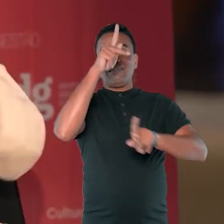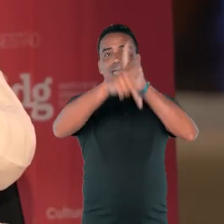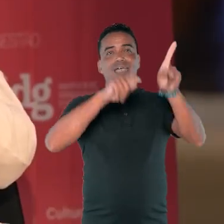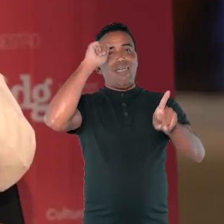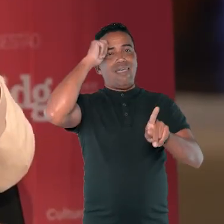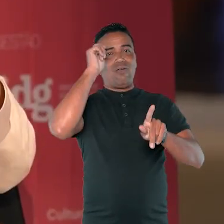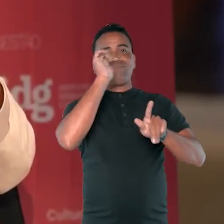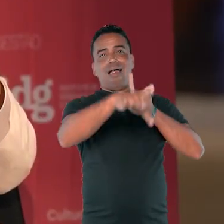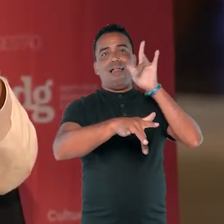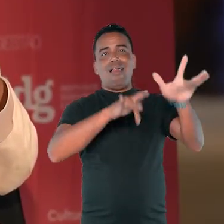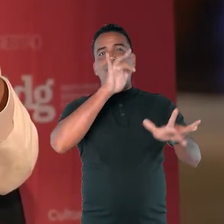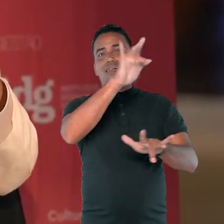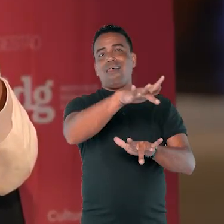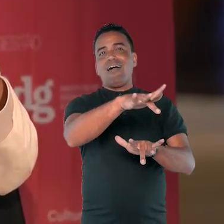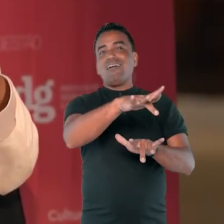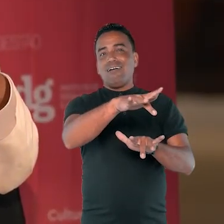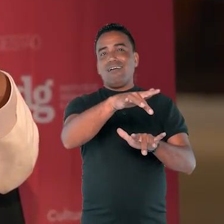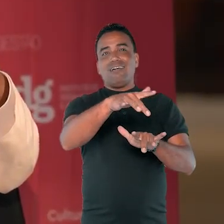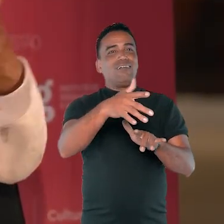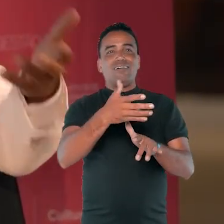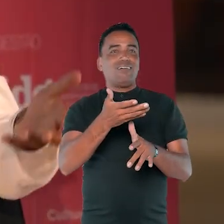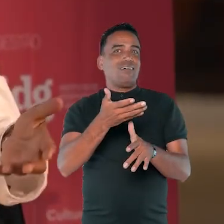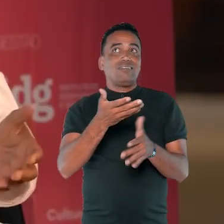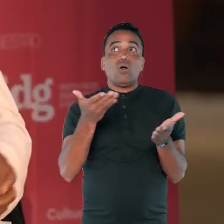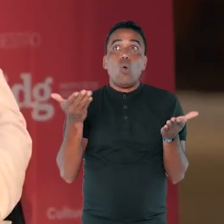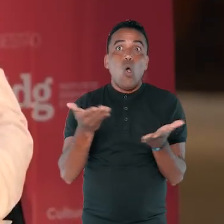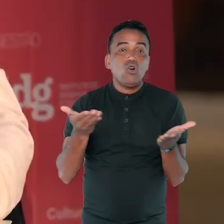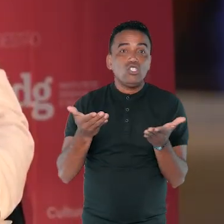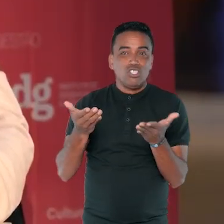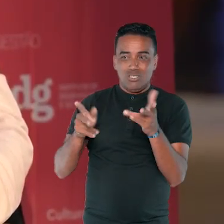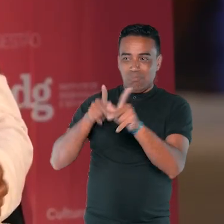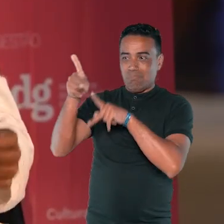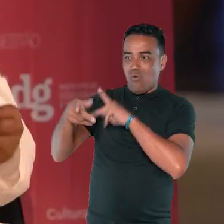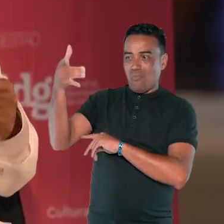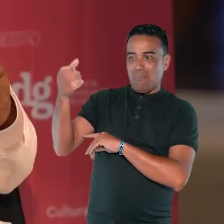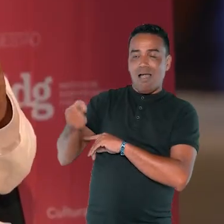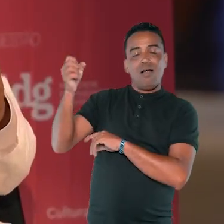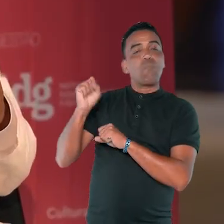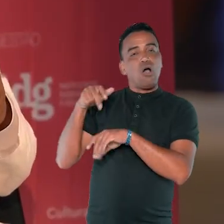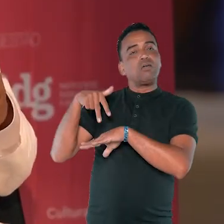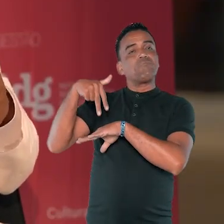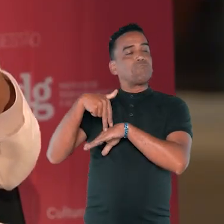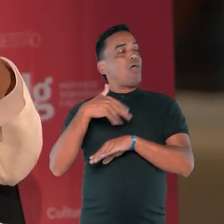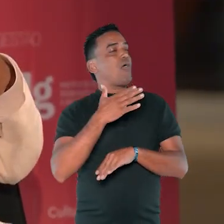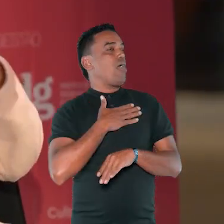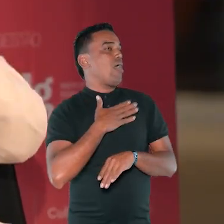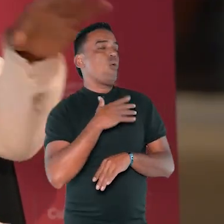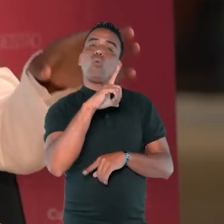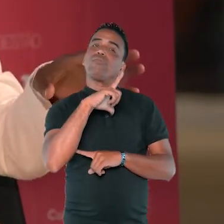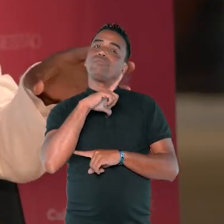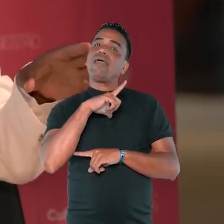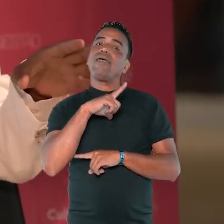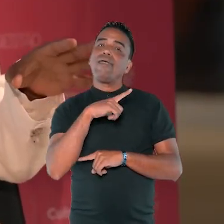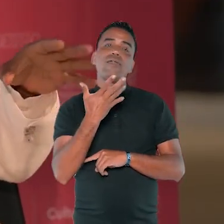Isso faz com que hoje um homem branco possa dizer, eu tenho,